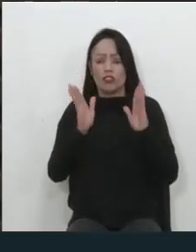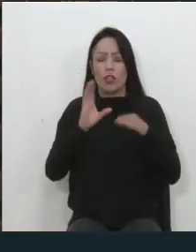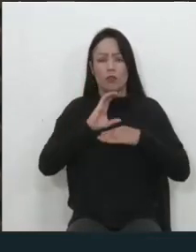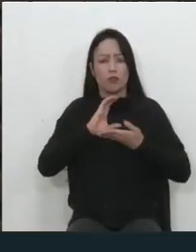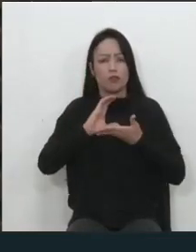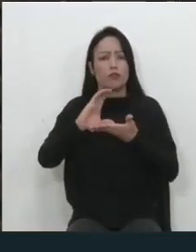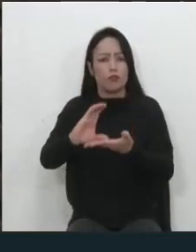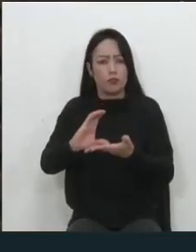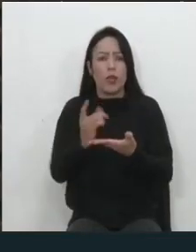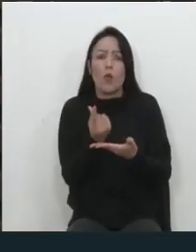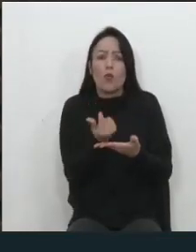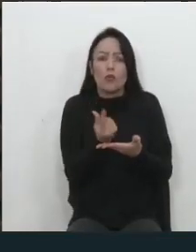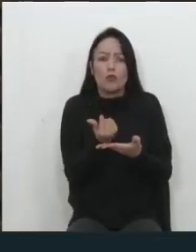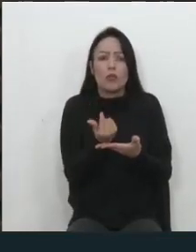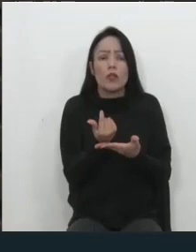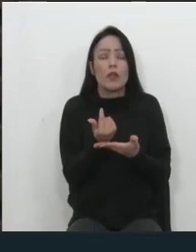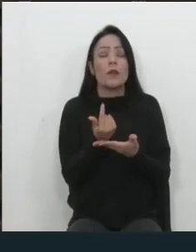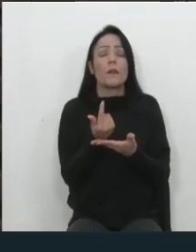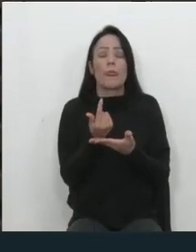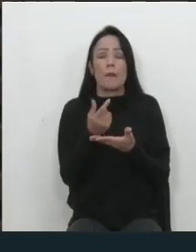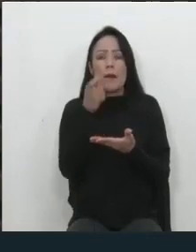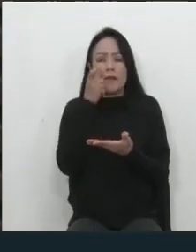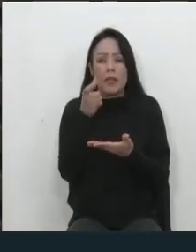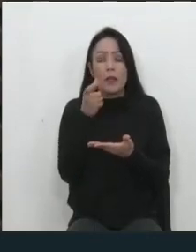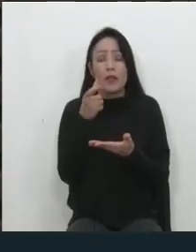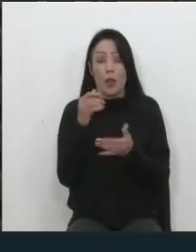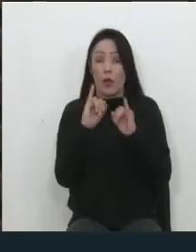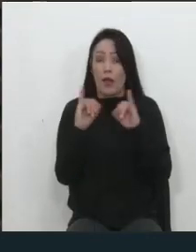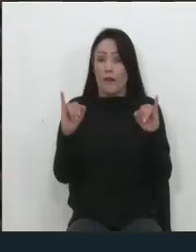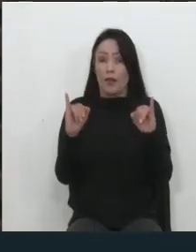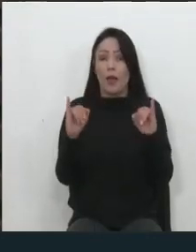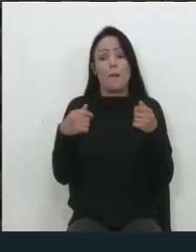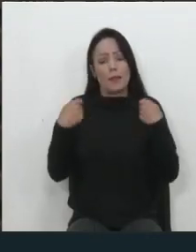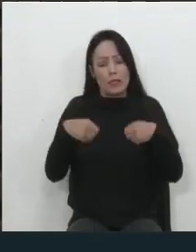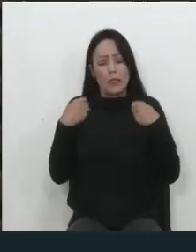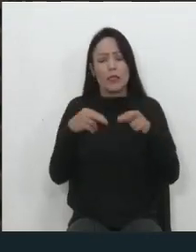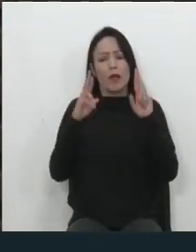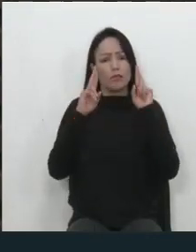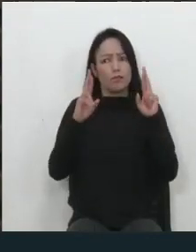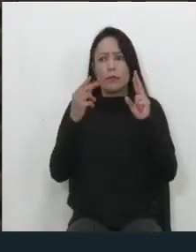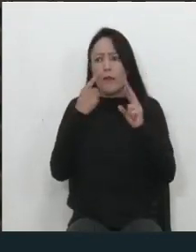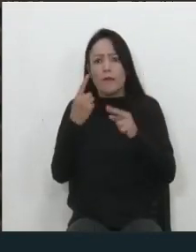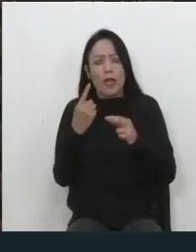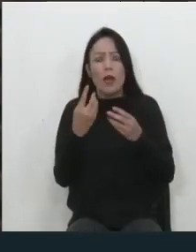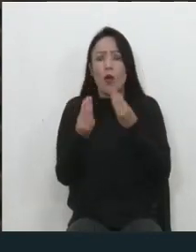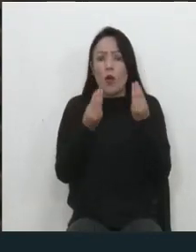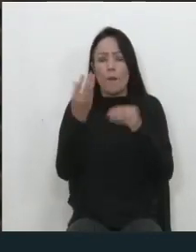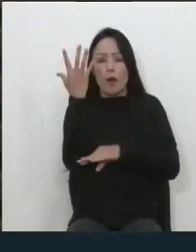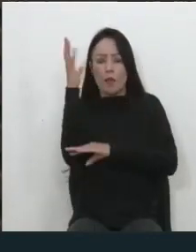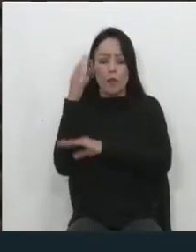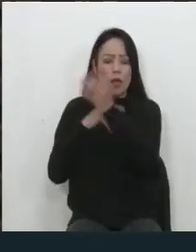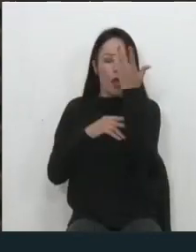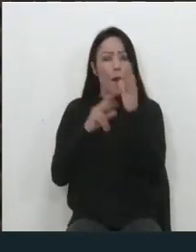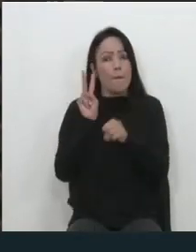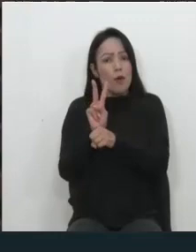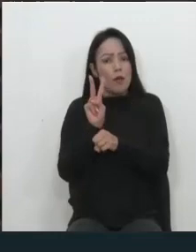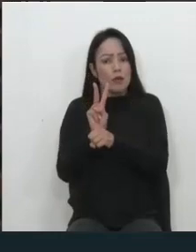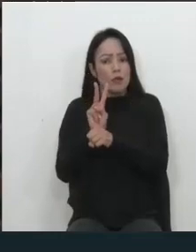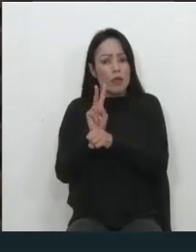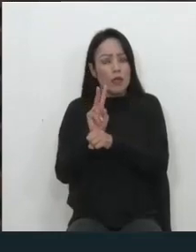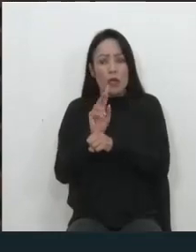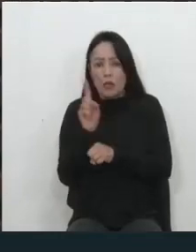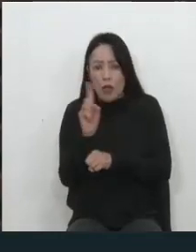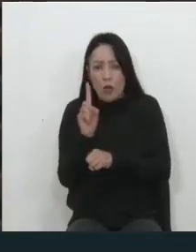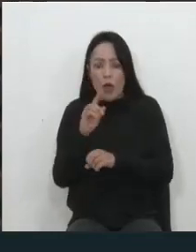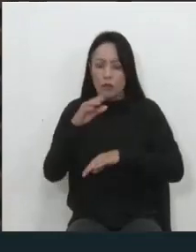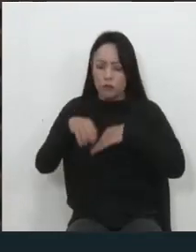dizer que ou nós respeitamos o meio ambiente ou as consequências vêm por um